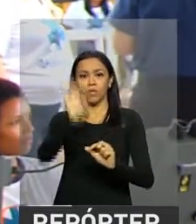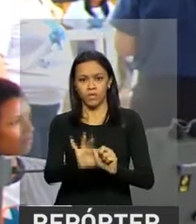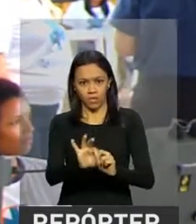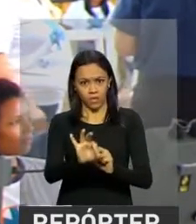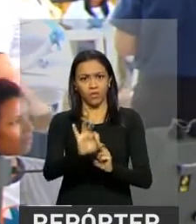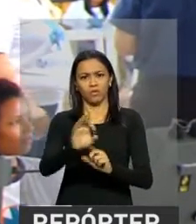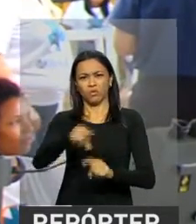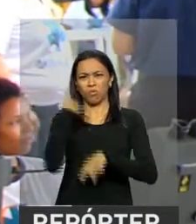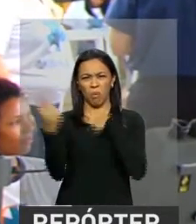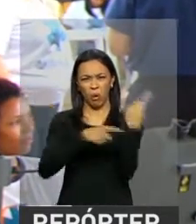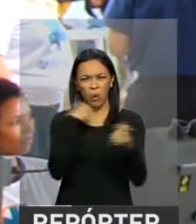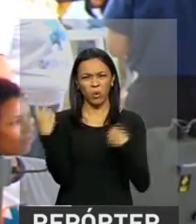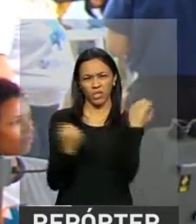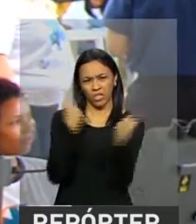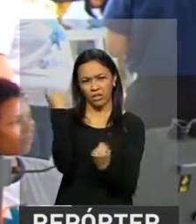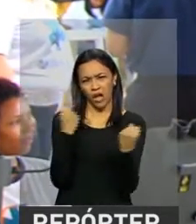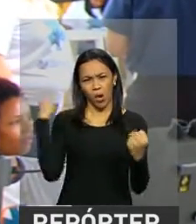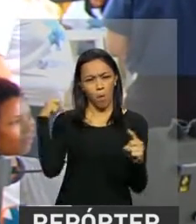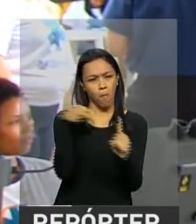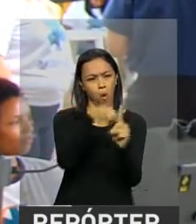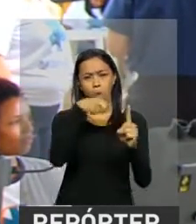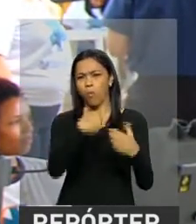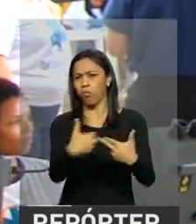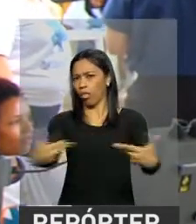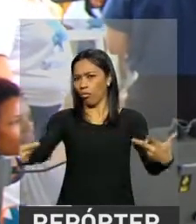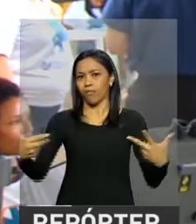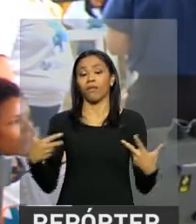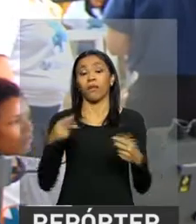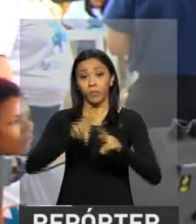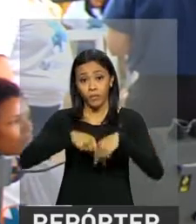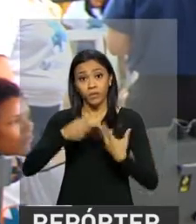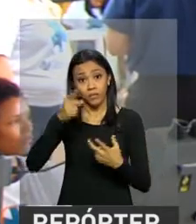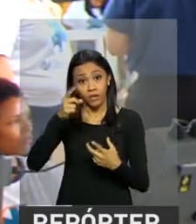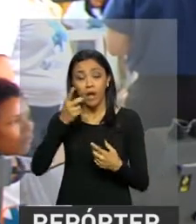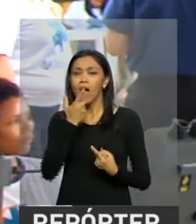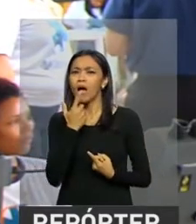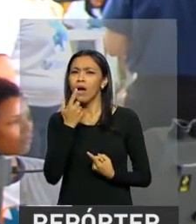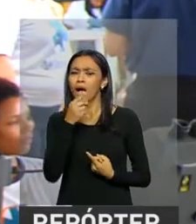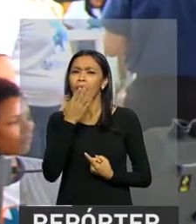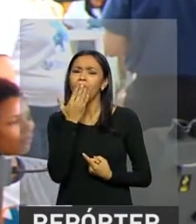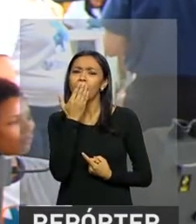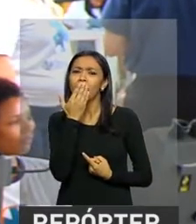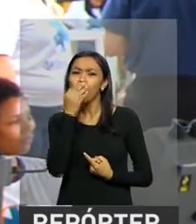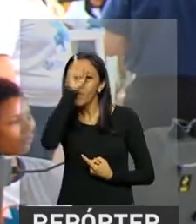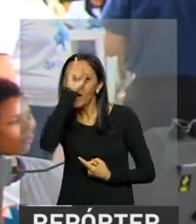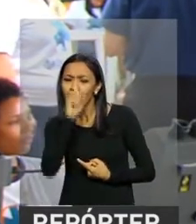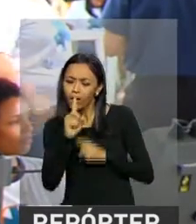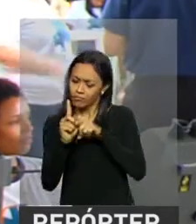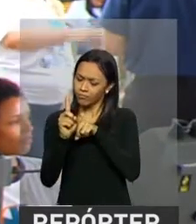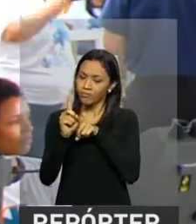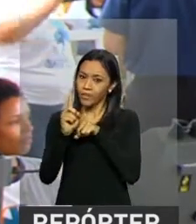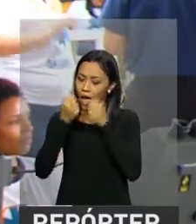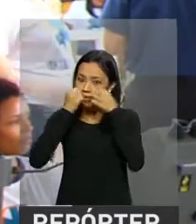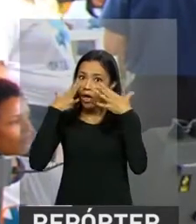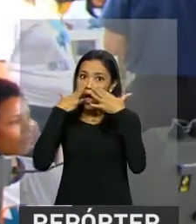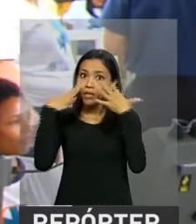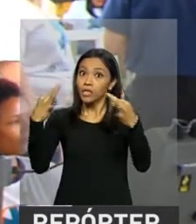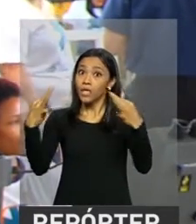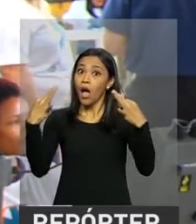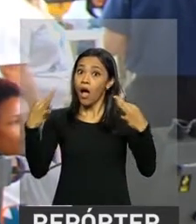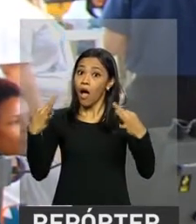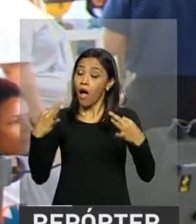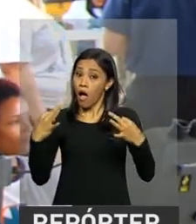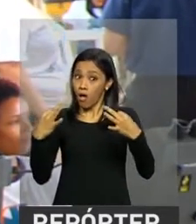e mortes em todo o mundo. Então, por isso que o maio. E o amarelo por quê? Porque o amarelo é a cor da placa de advertência, que